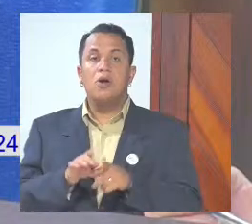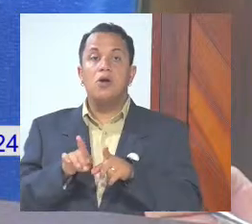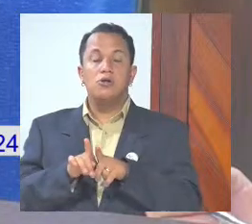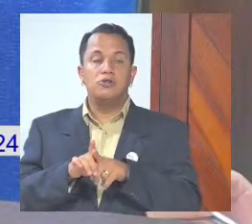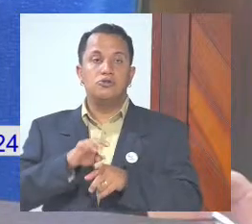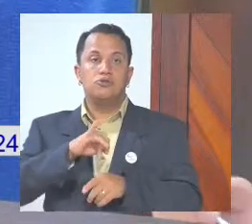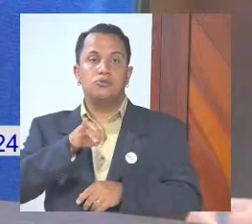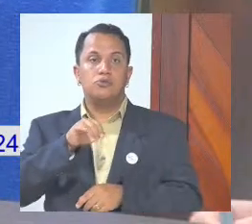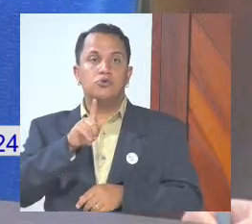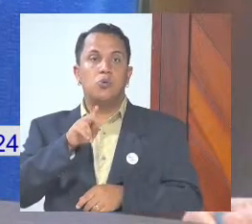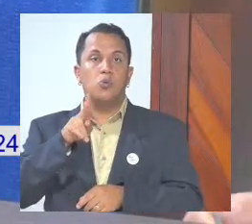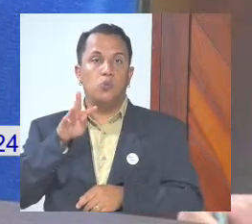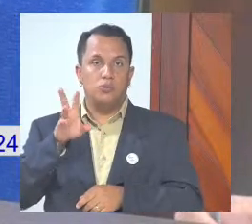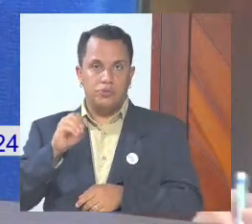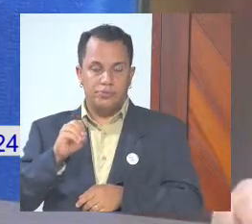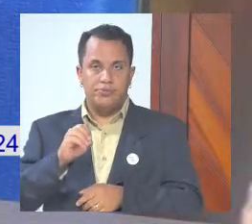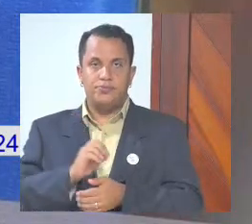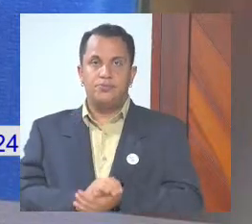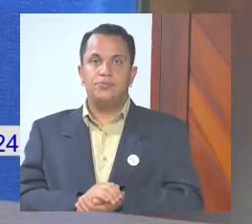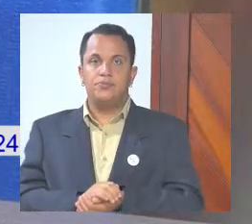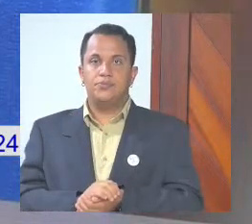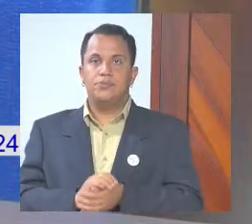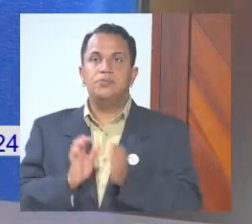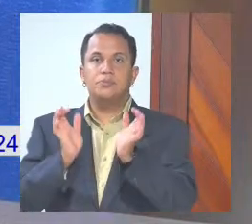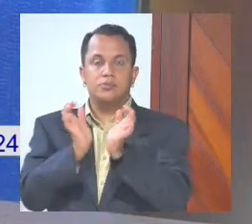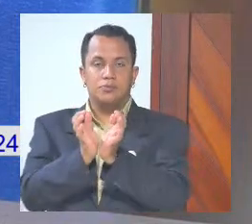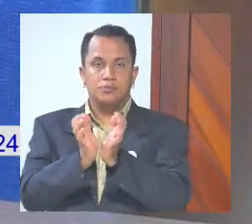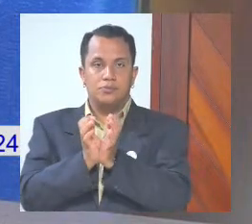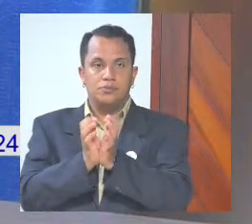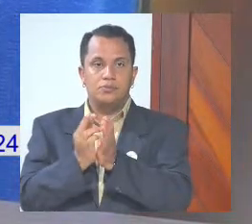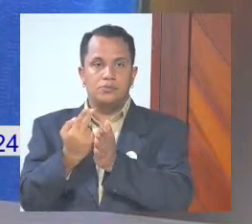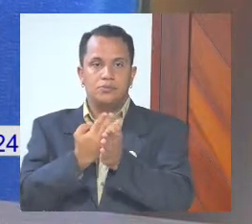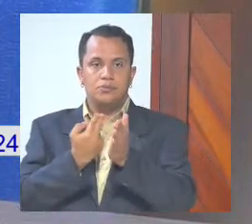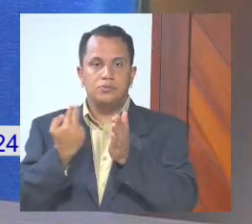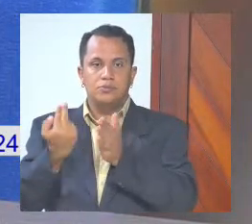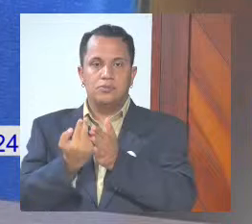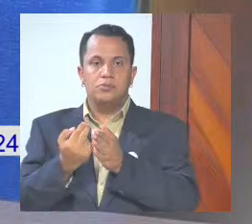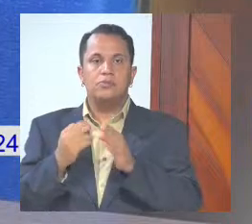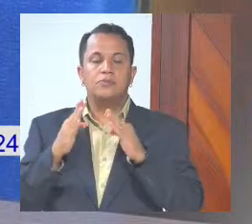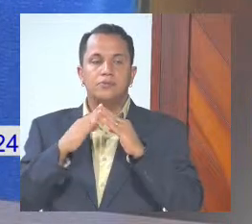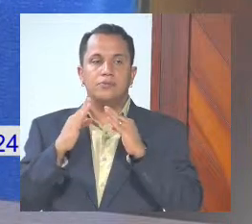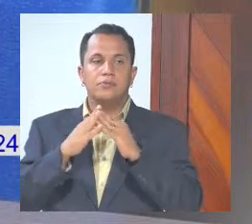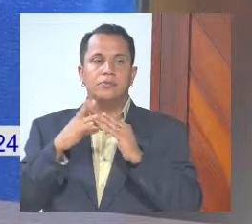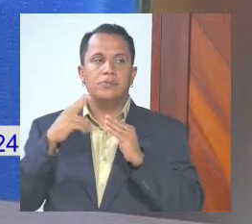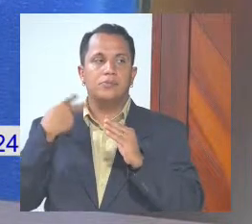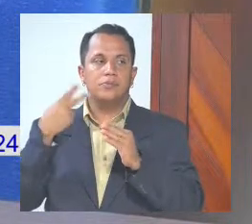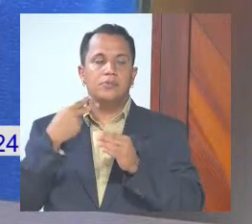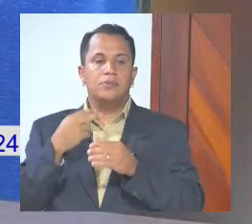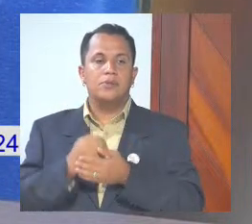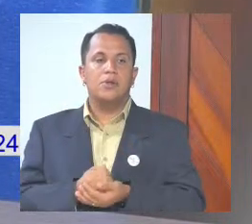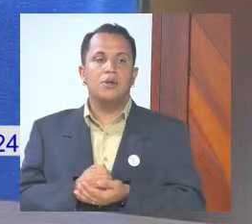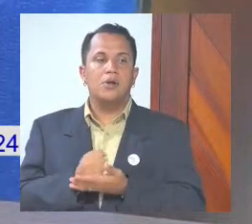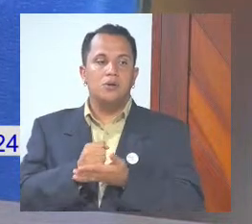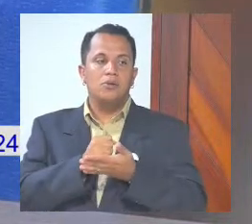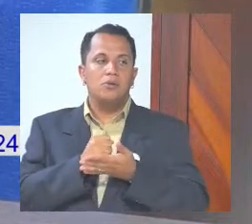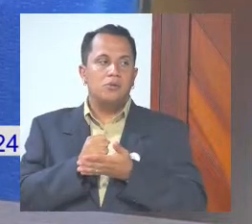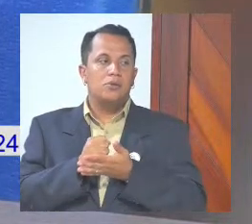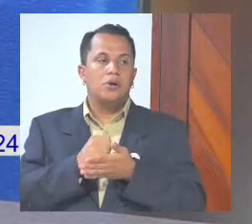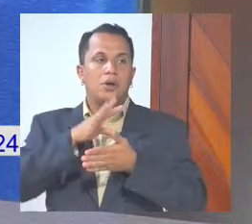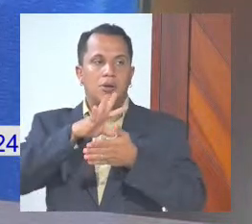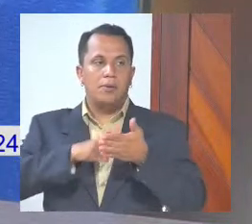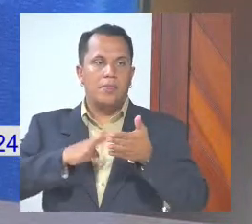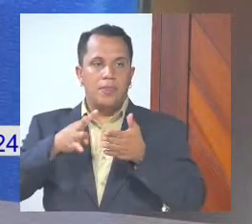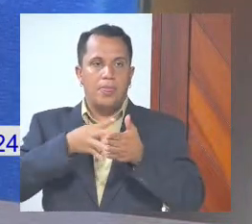Costa Araújo, PP, formam-se no âmbito desta Casa Legislativa como integrantes do